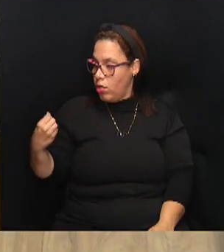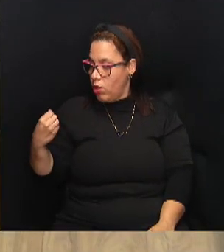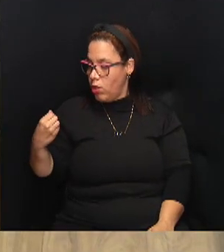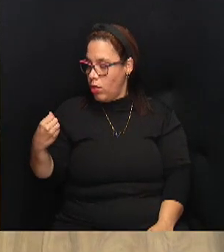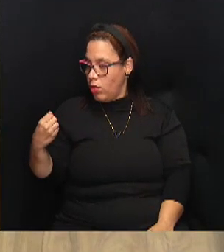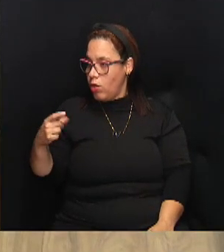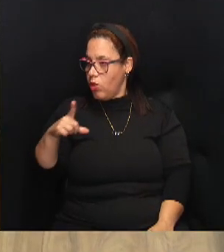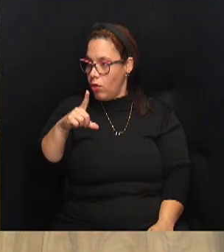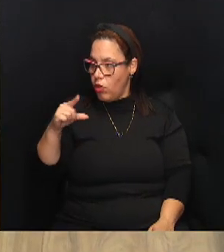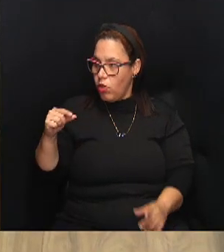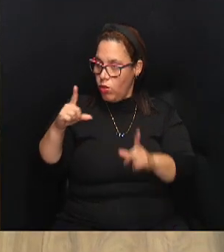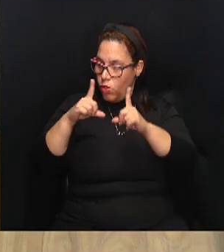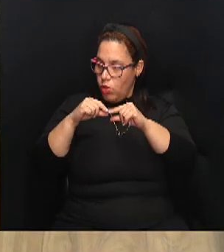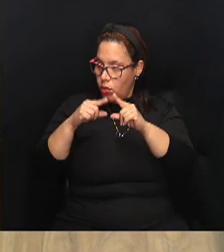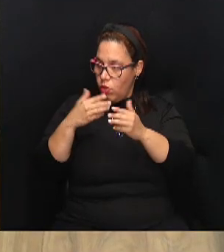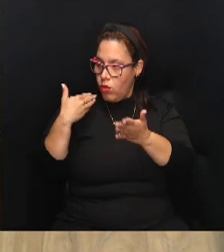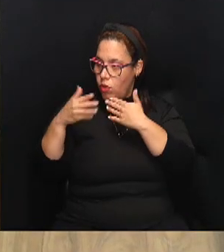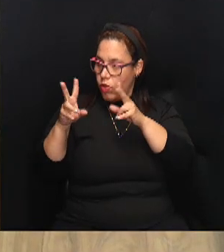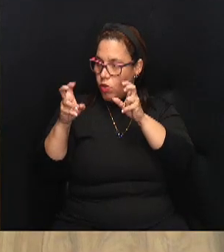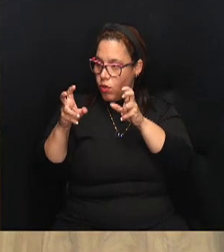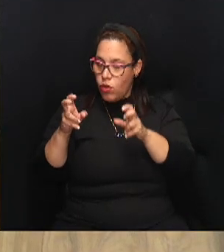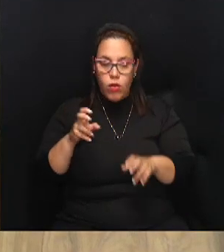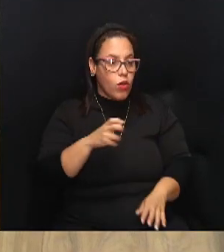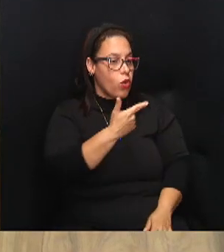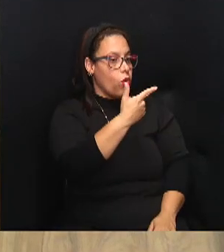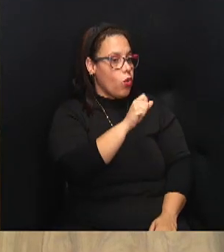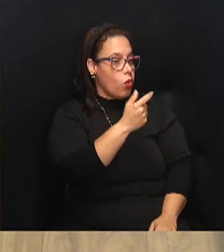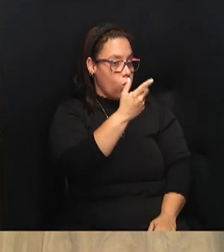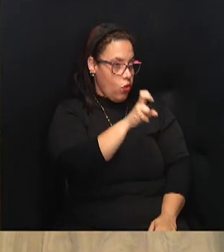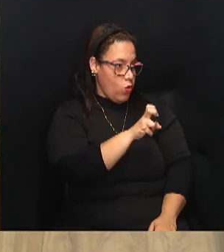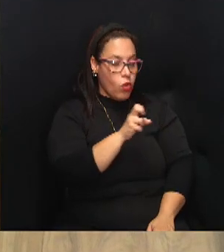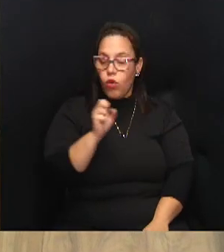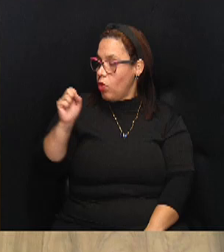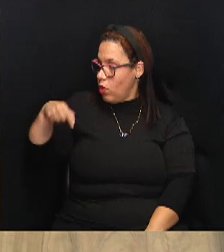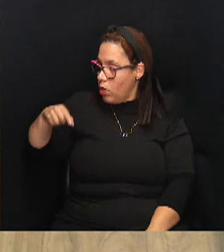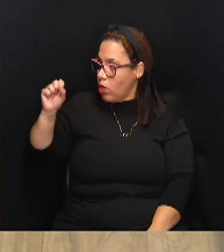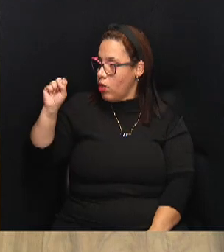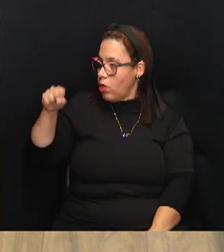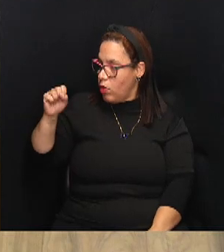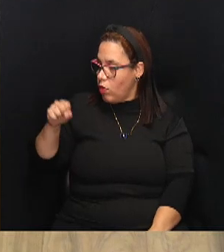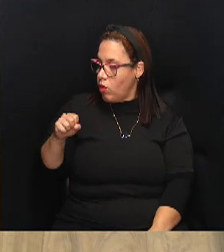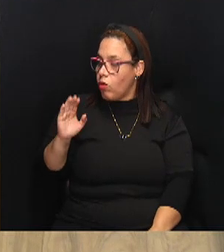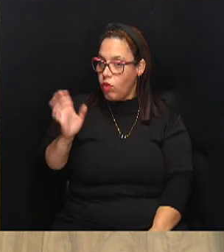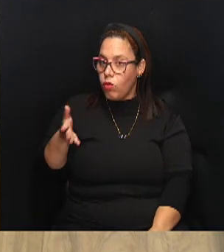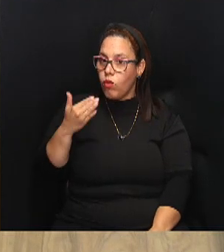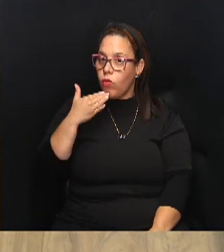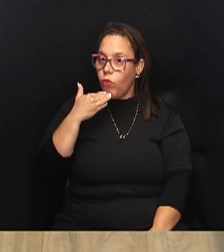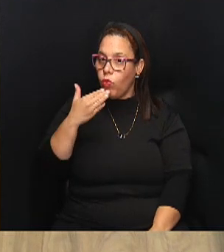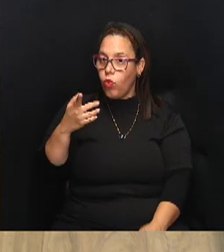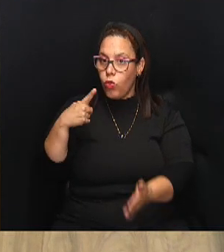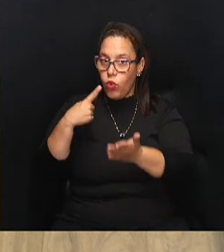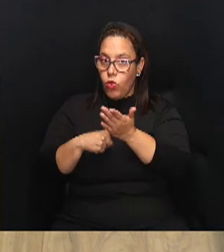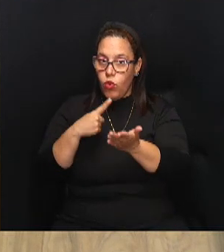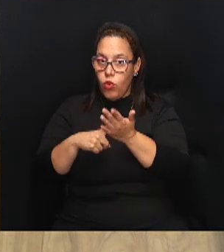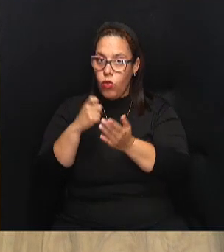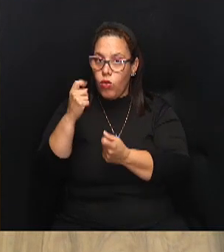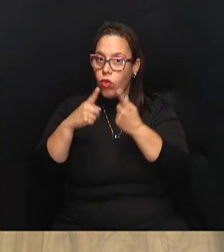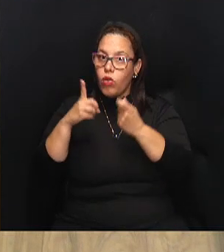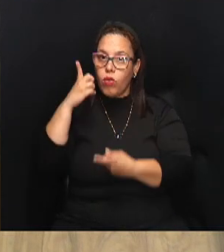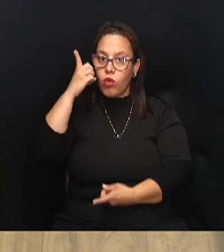saída para Brasília para conversar sobre este assunto. Provavelmente esse ano ainda. Esse ano a gente já está pedindo agenda com alguns